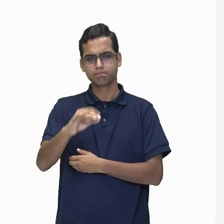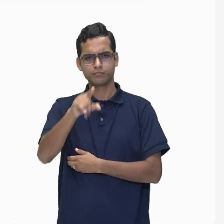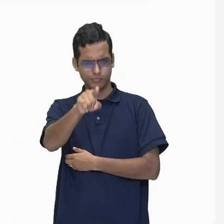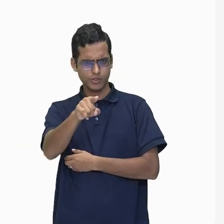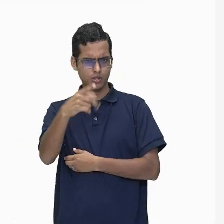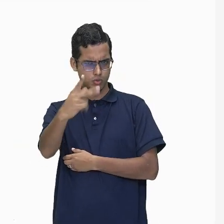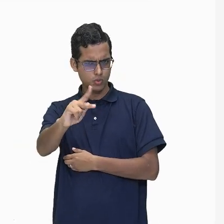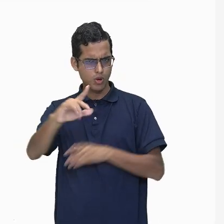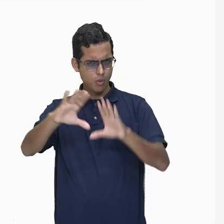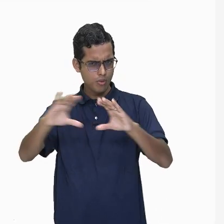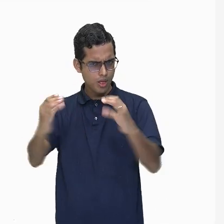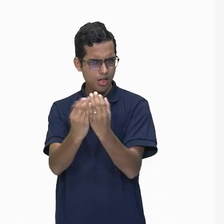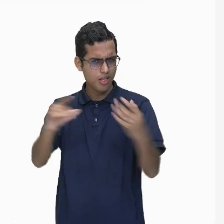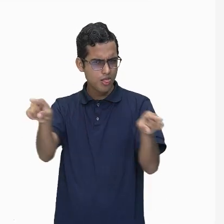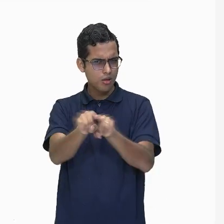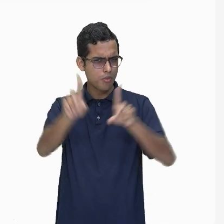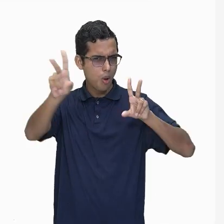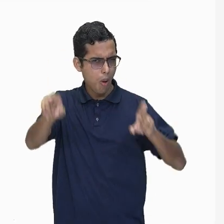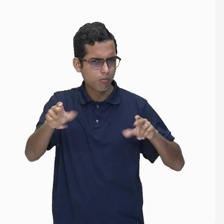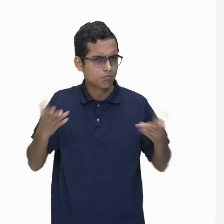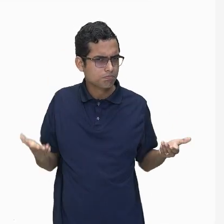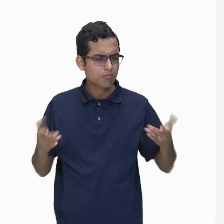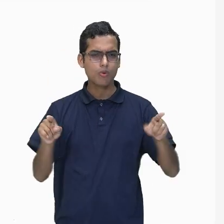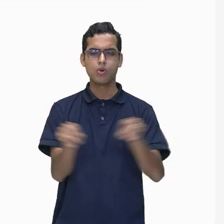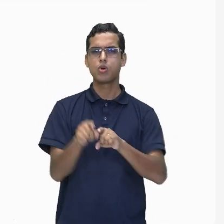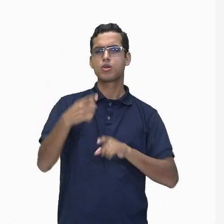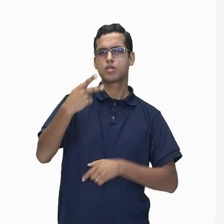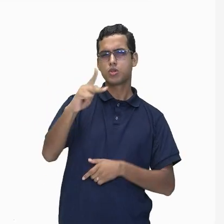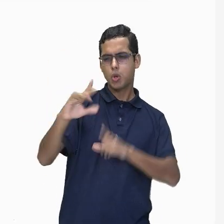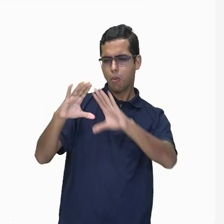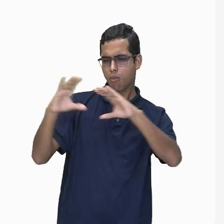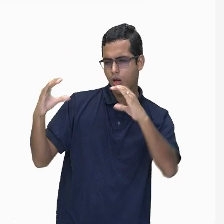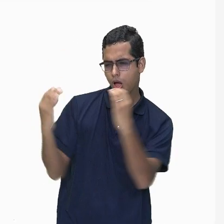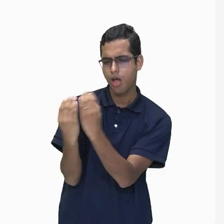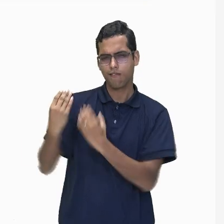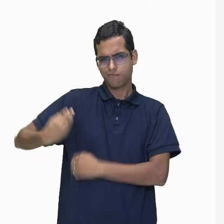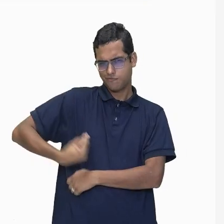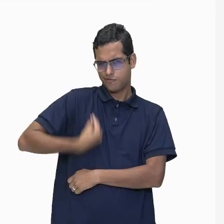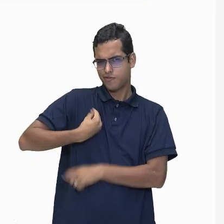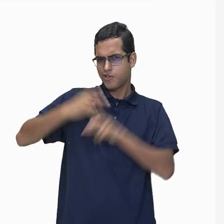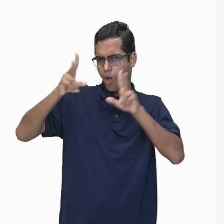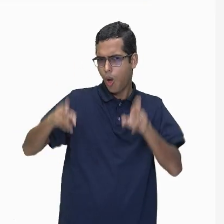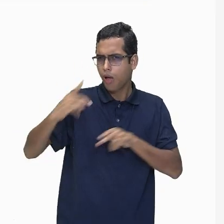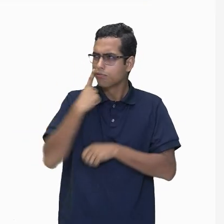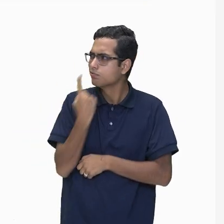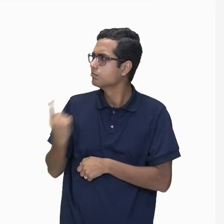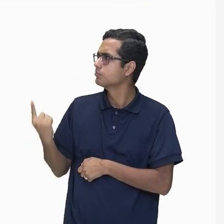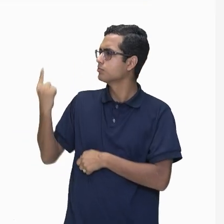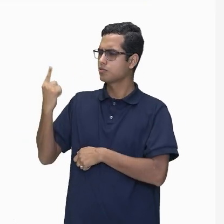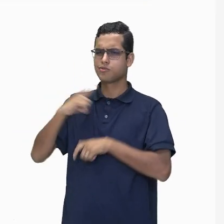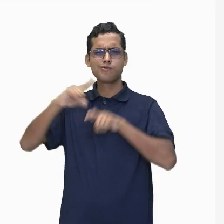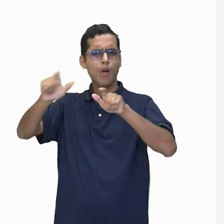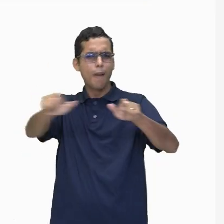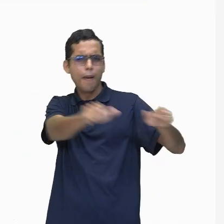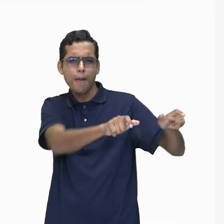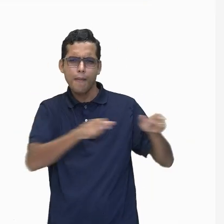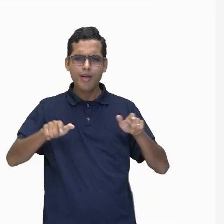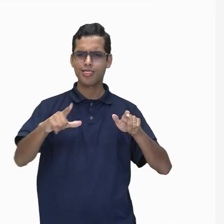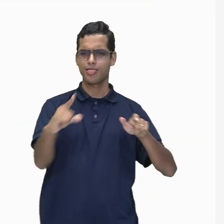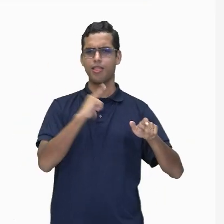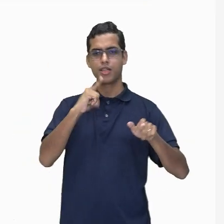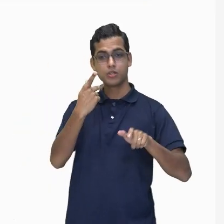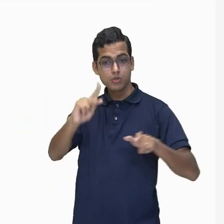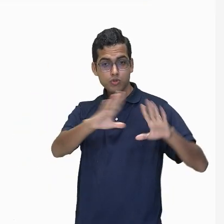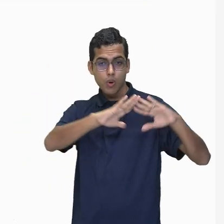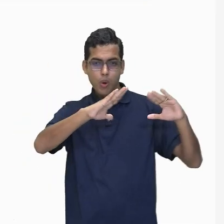vivem, cada comunidade onde vocês vivem, pessoal, pensem, é assim dessa maneira? Qual o espaço existente